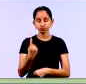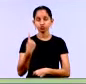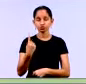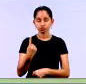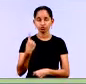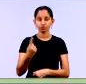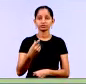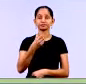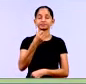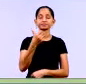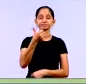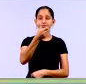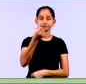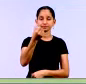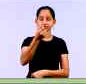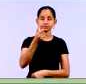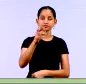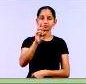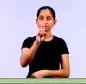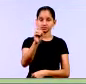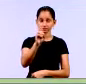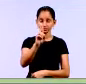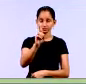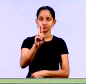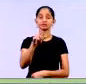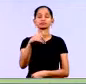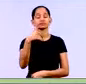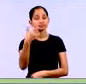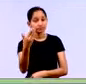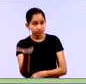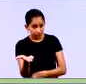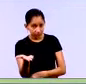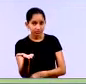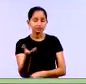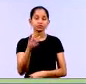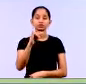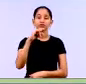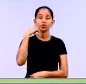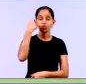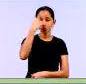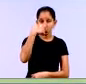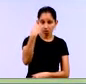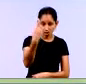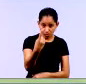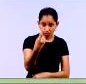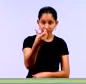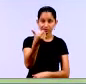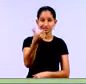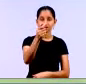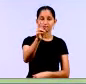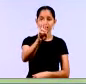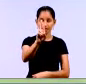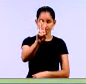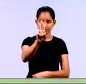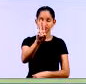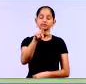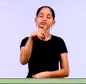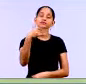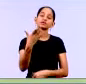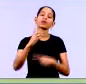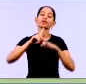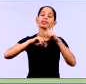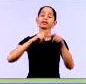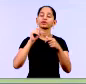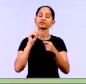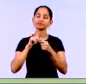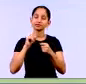é de 16. Então, o custo de uma hora desse produto é R$16. O tempo para